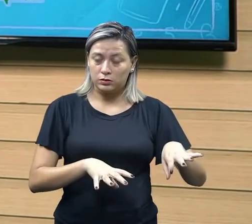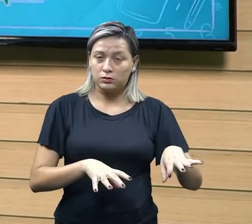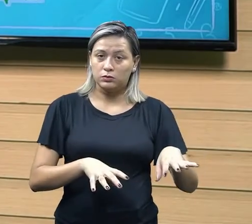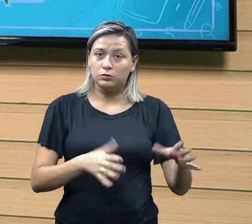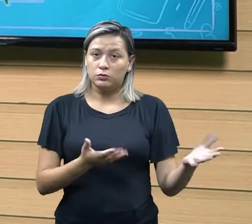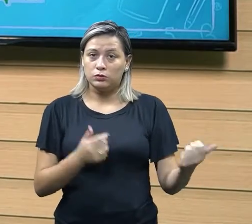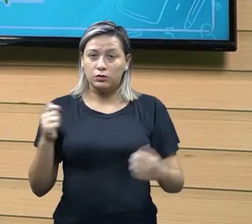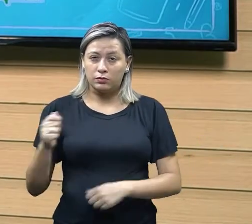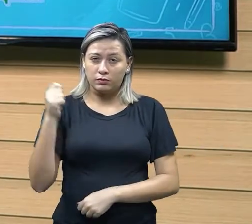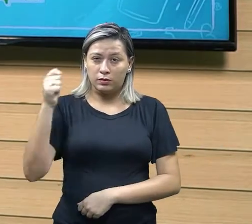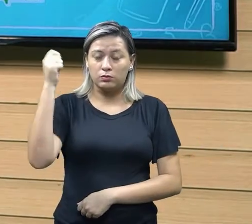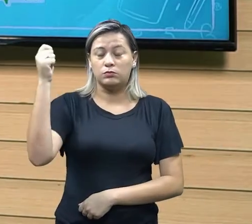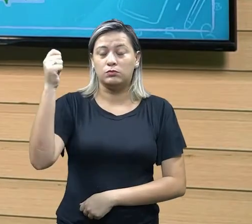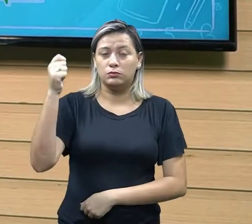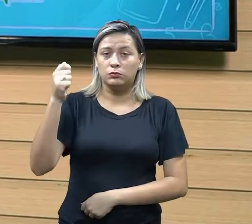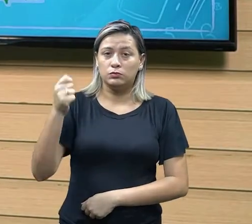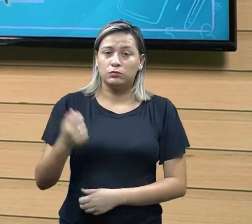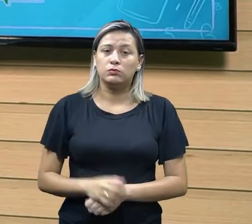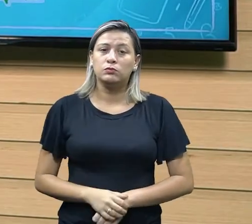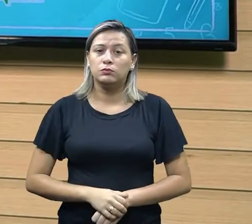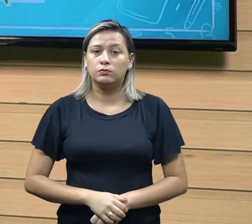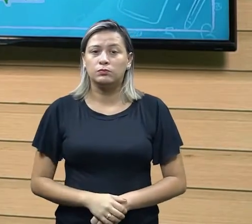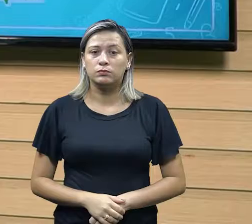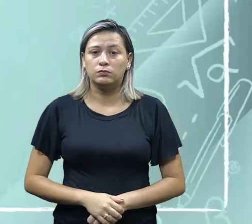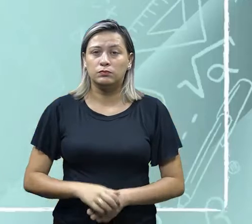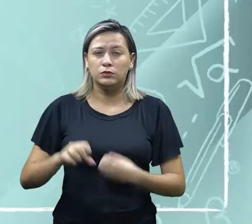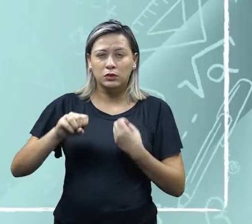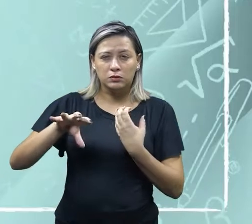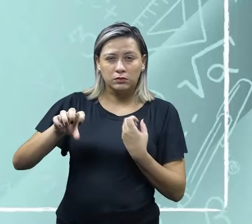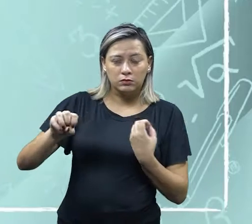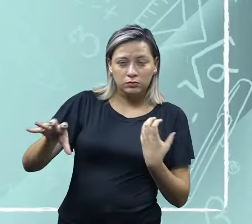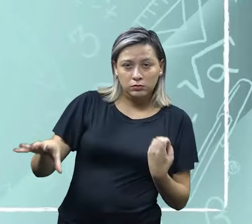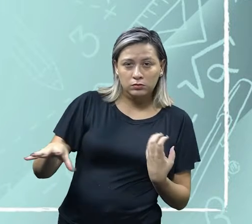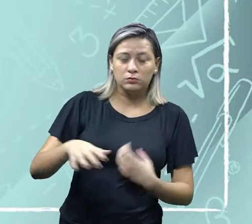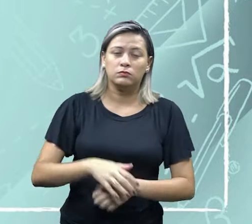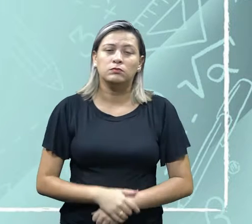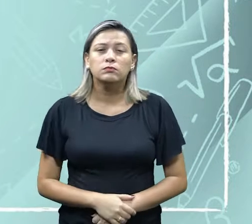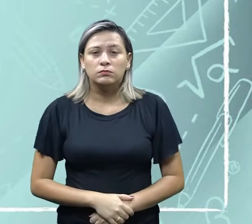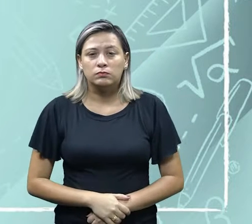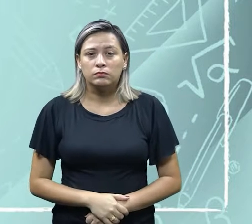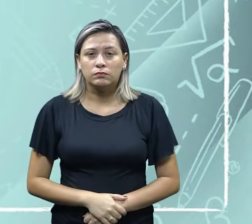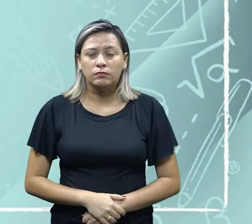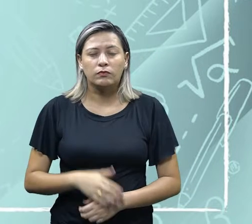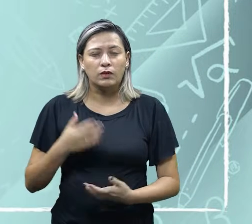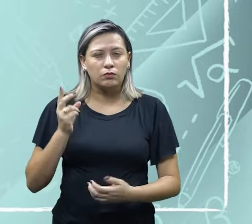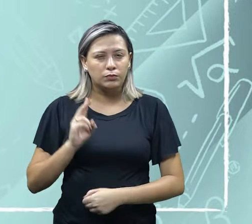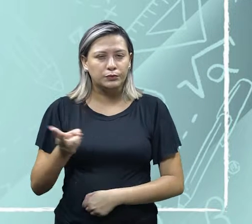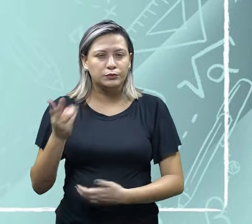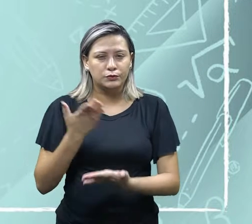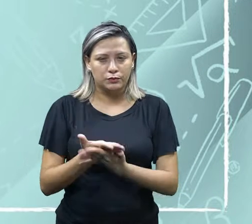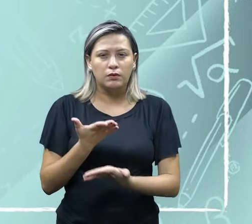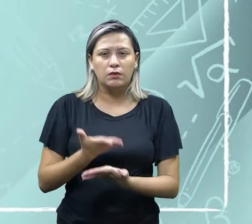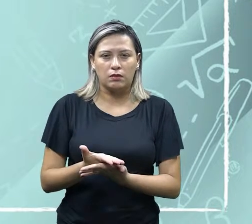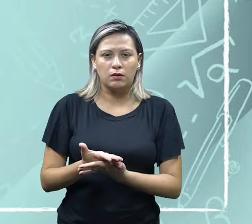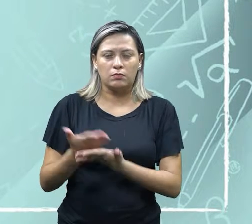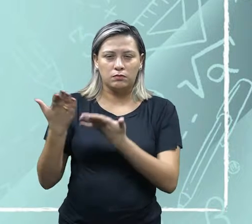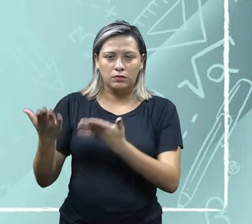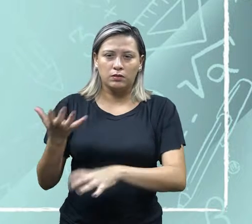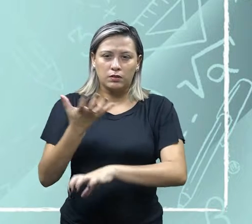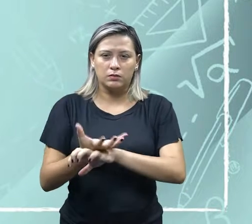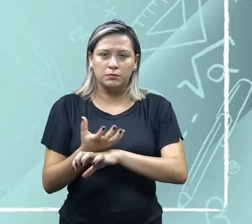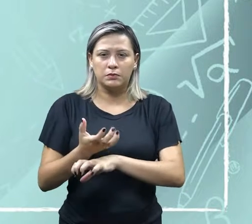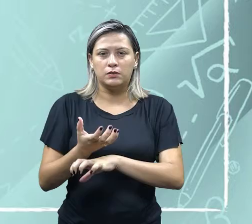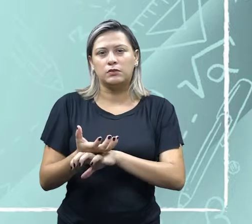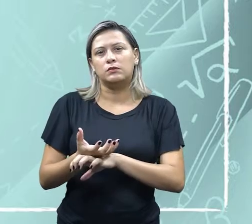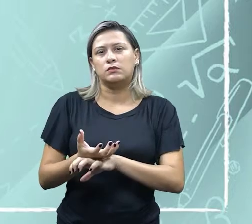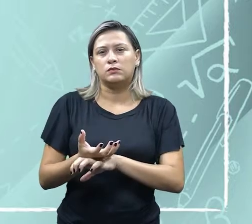vamos continuar com as nossas aulas da disciplina de simuladores. Desenho 2 assistido